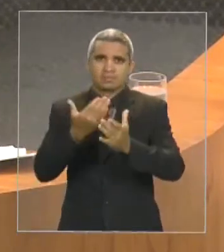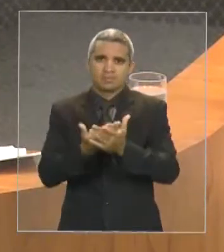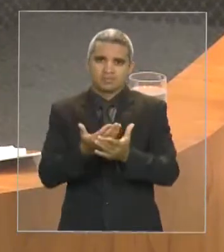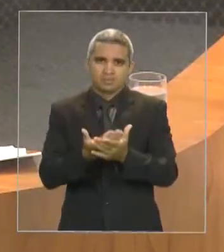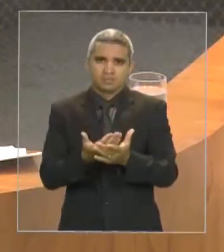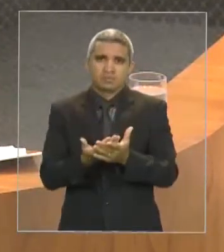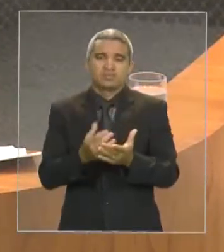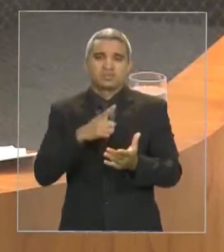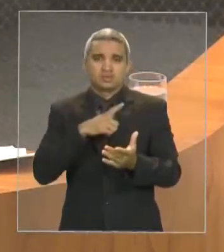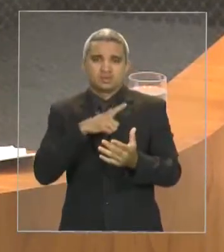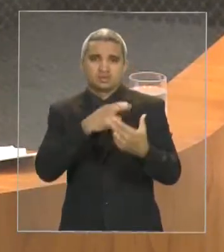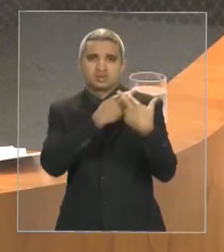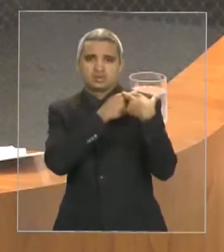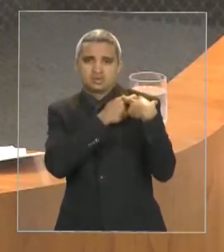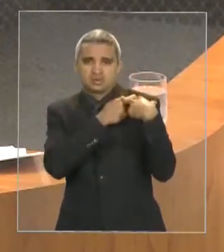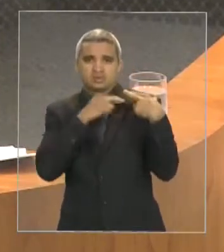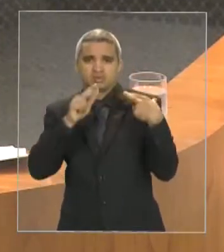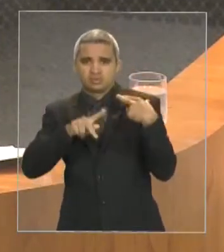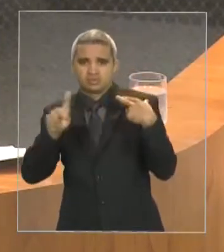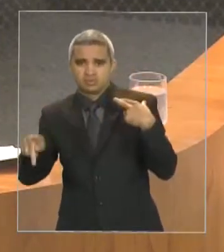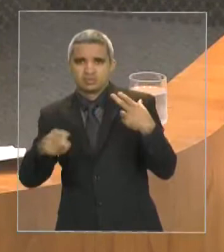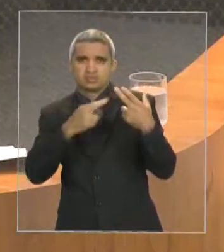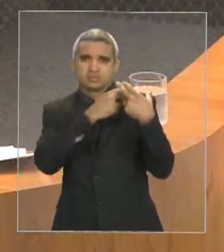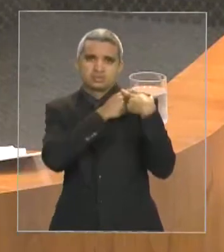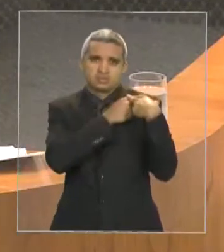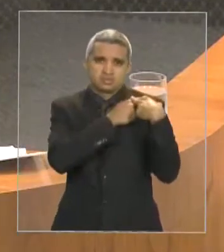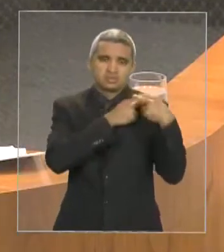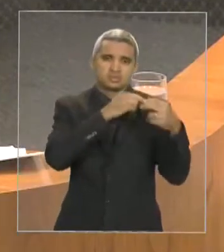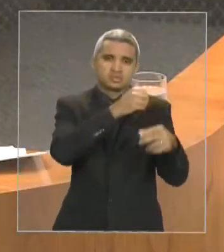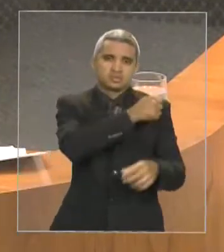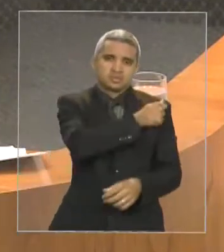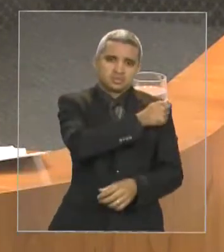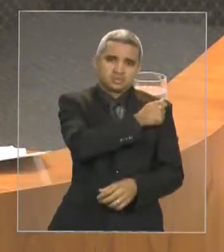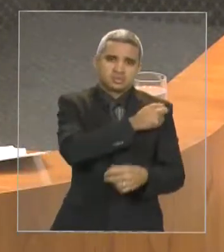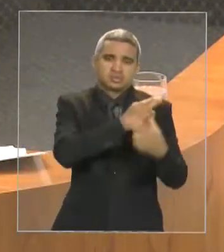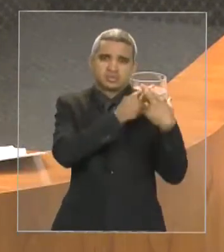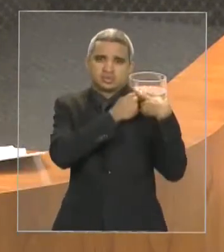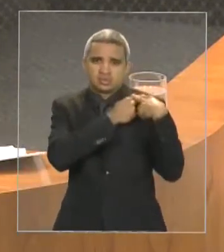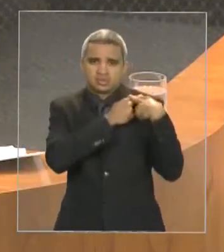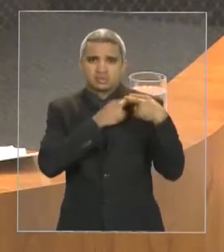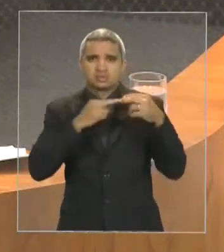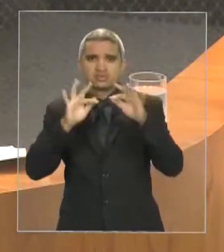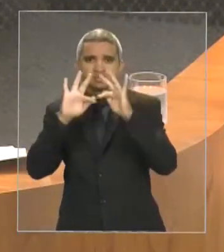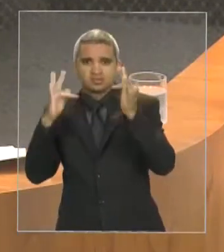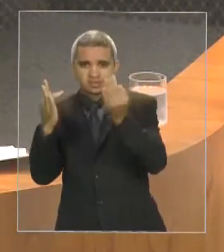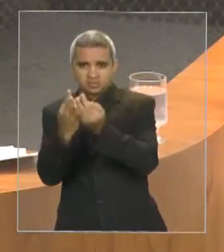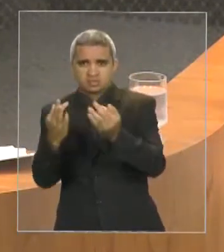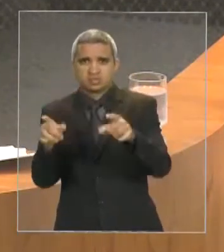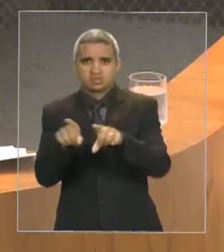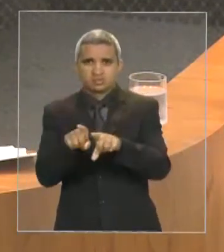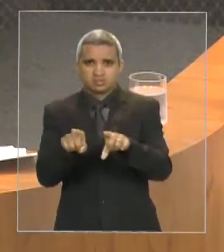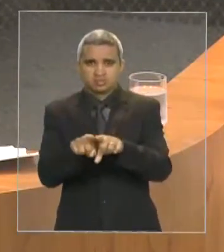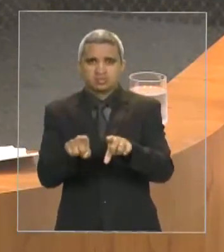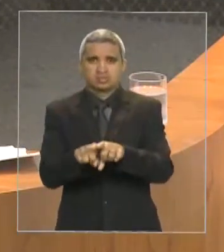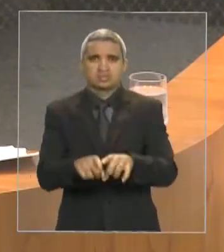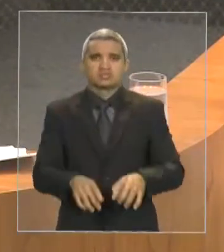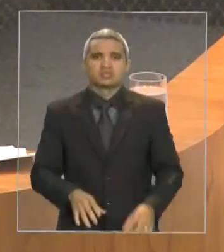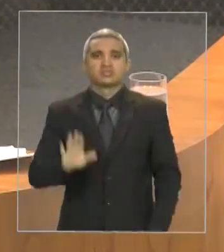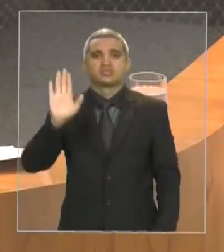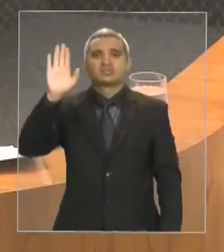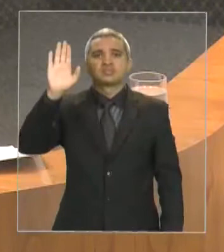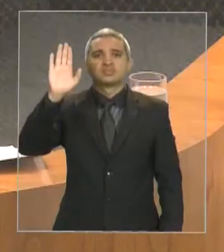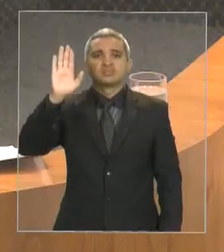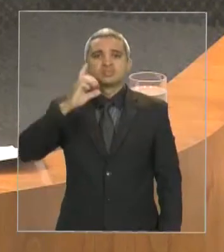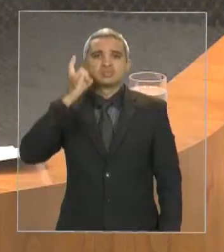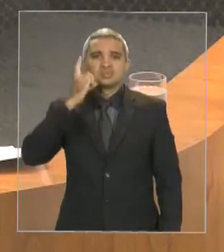dos professores e das famílias. Eu sempre cito um Deputado exemplo... Rogério, quando o senhor puder, uma parte, por favor. Pois não, deputado, só concluindo, e